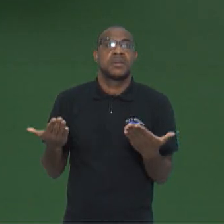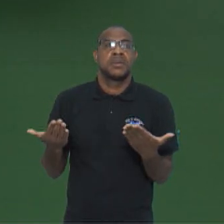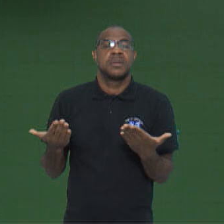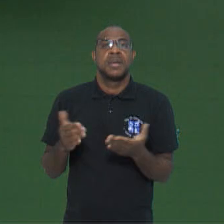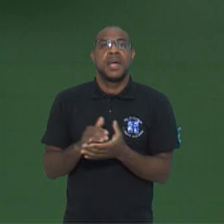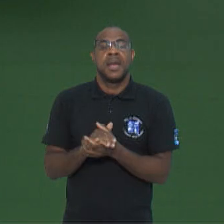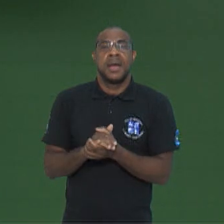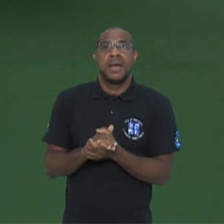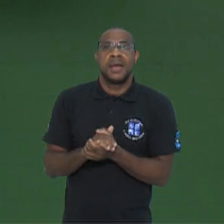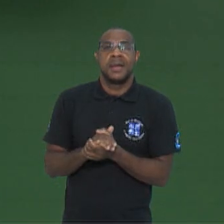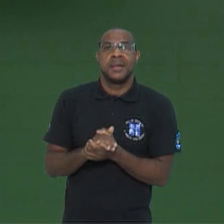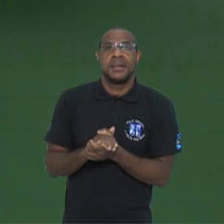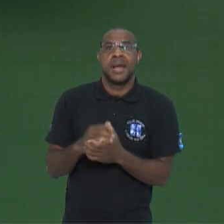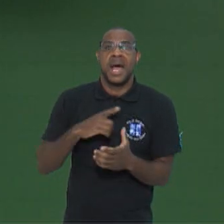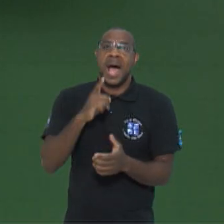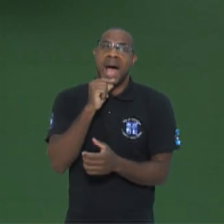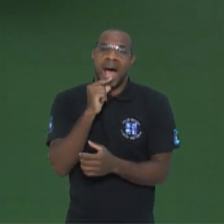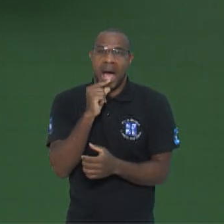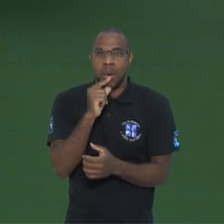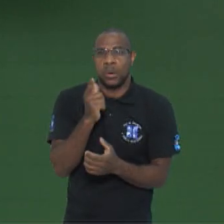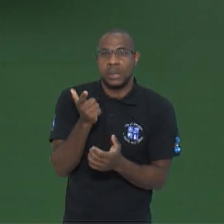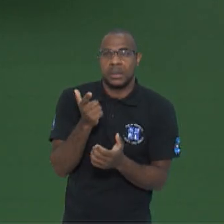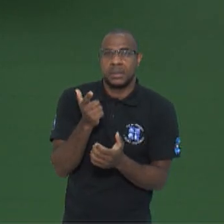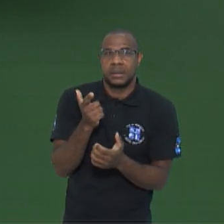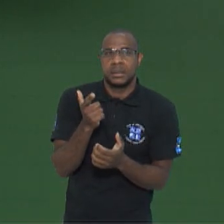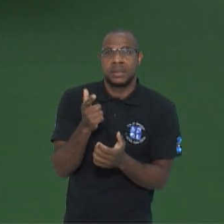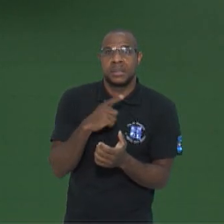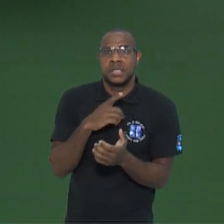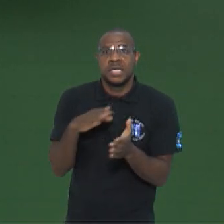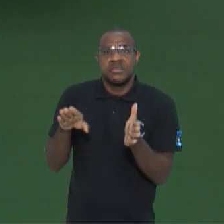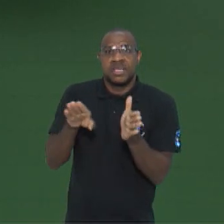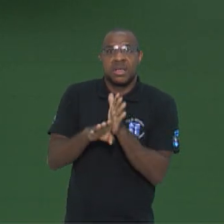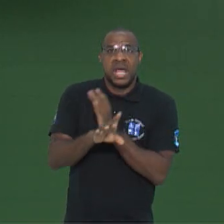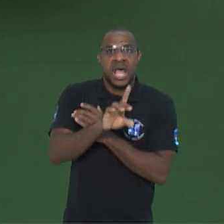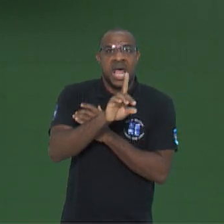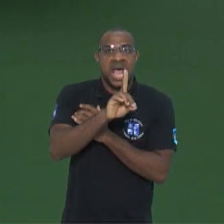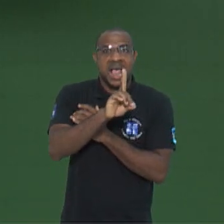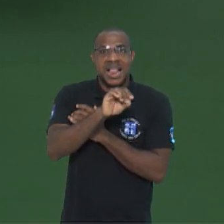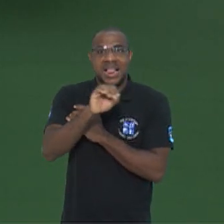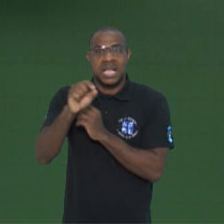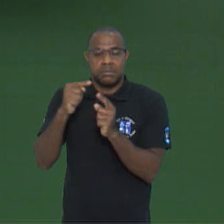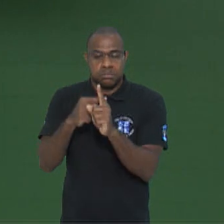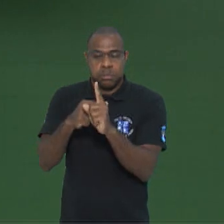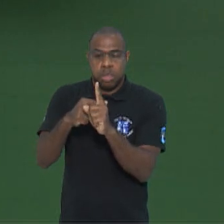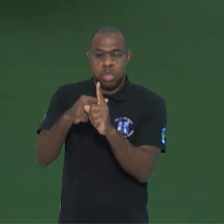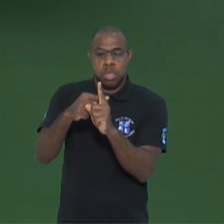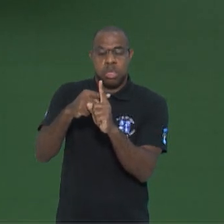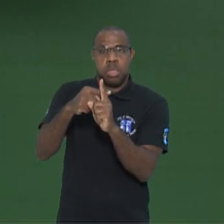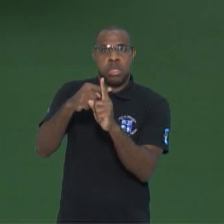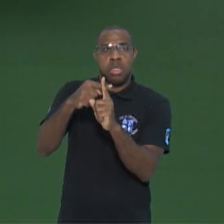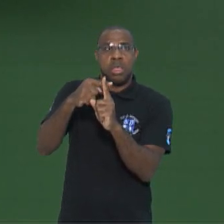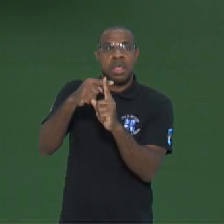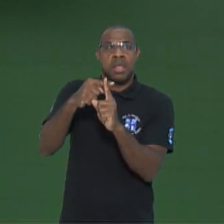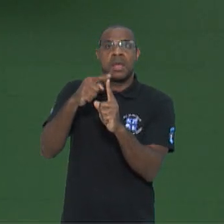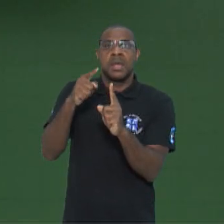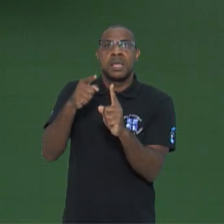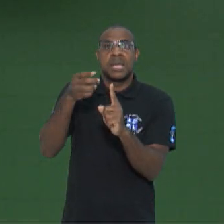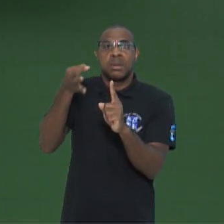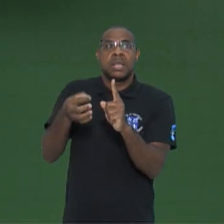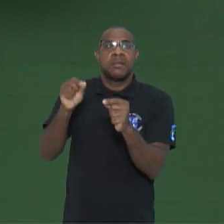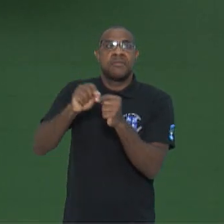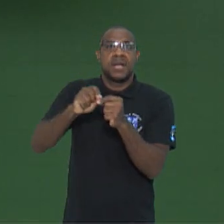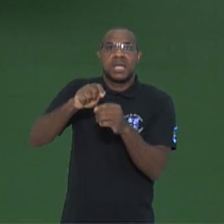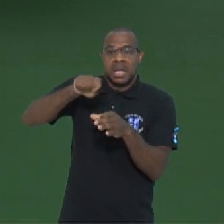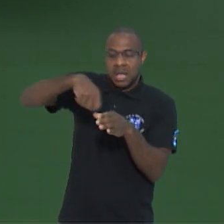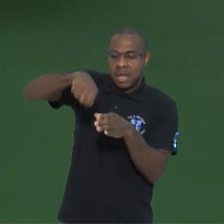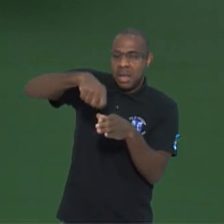tem a água chegando a 100 graus Celsius, que seria o ideal para cozinhar alguma coisa,